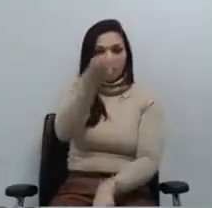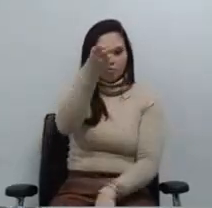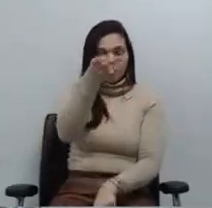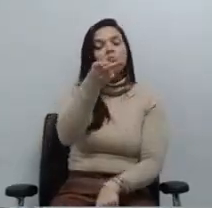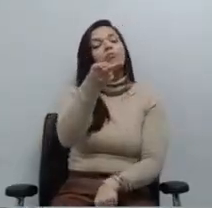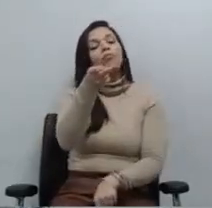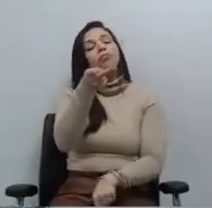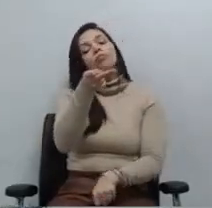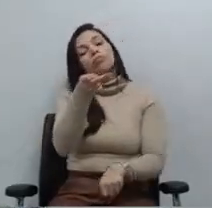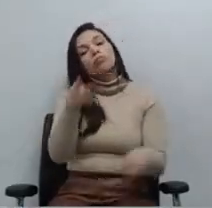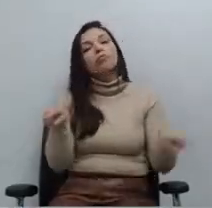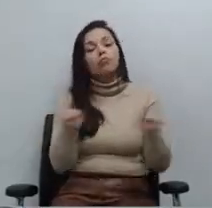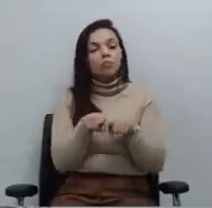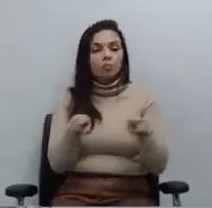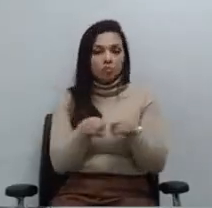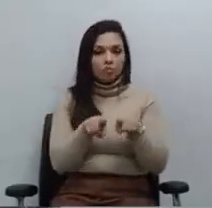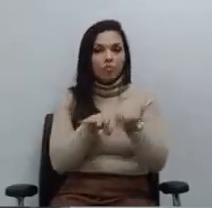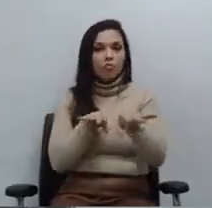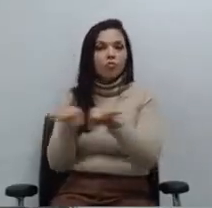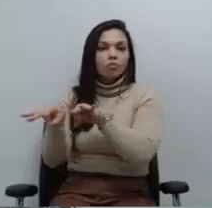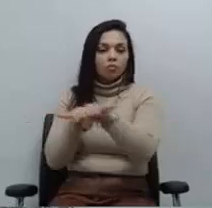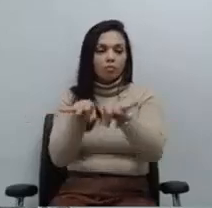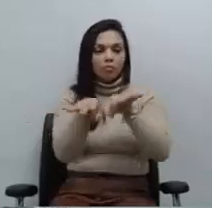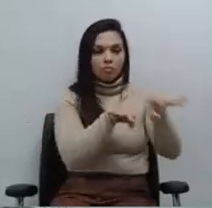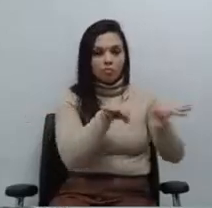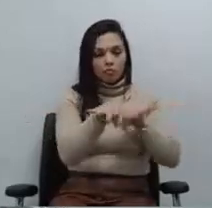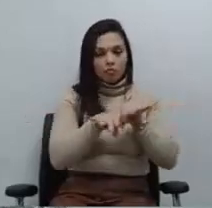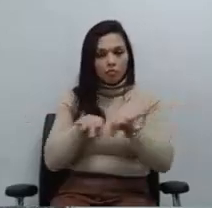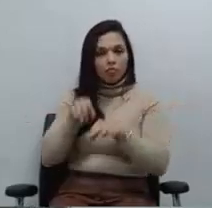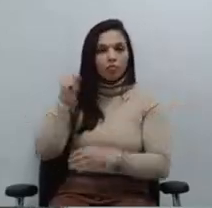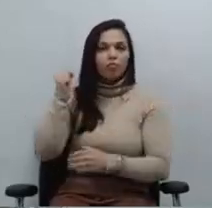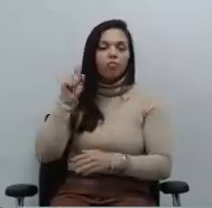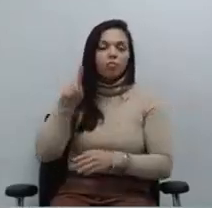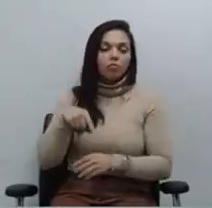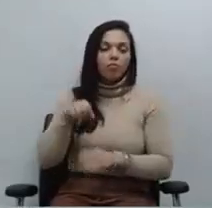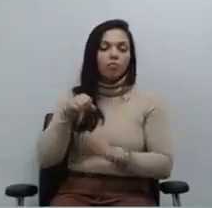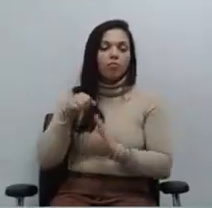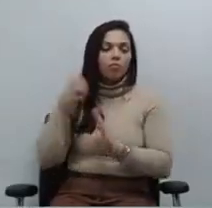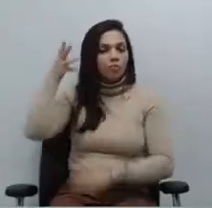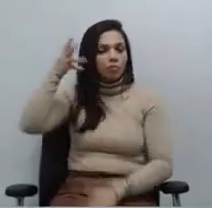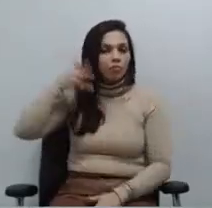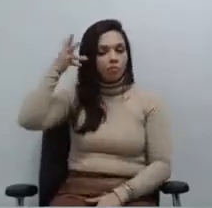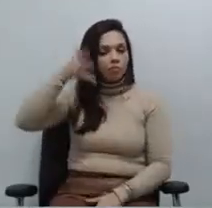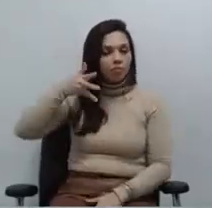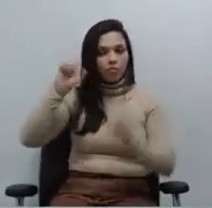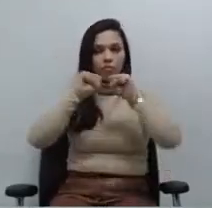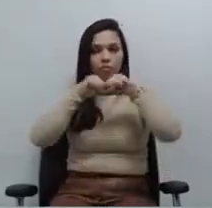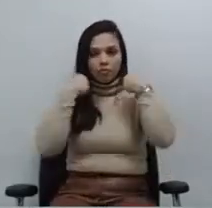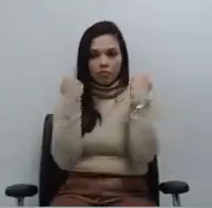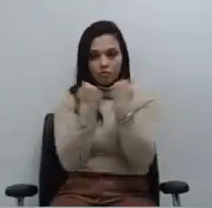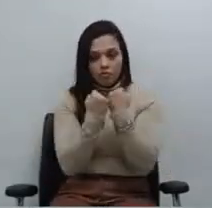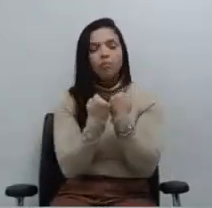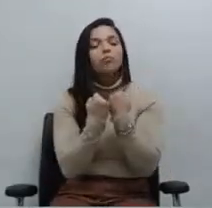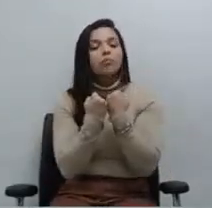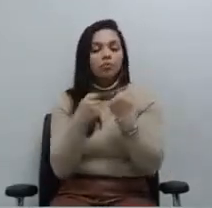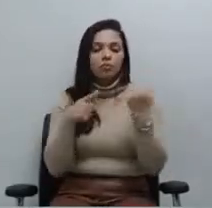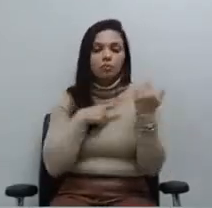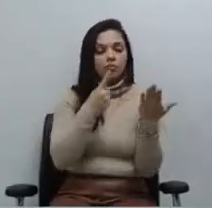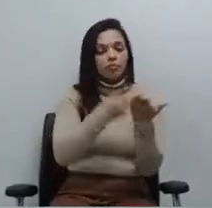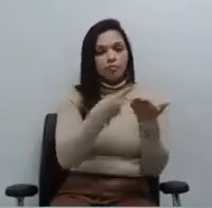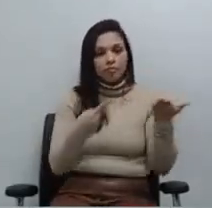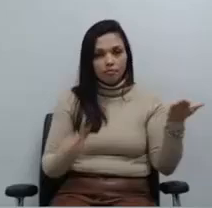nós alinhamos, né, a organização de um seminário, também de um caderno, contendo um compilado aí das iniciativas, né,